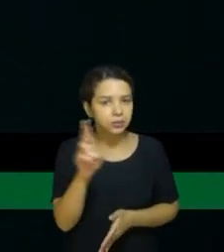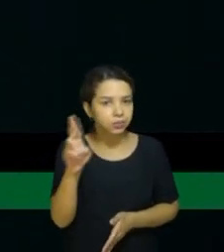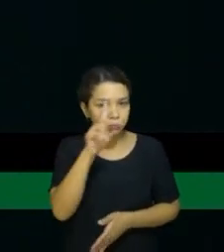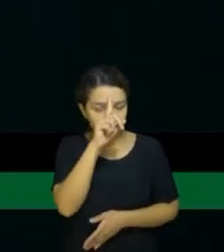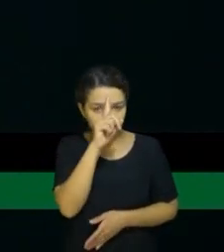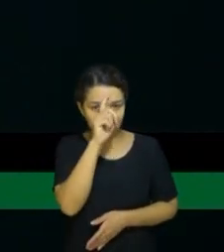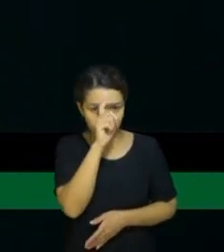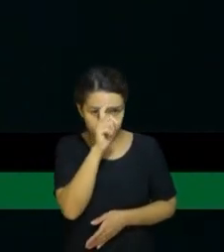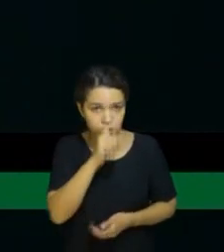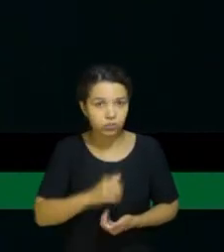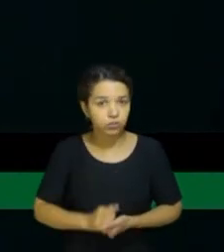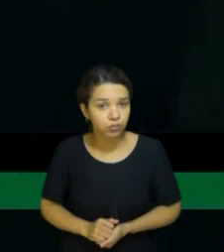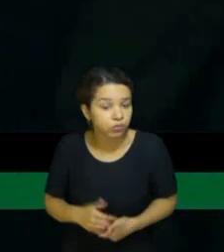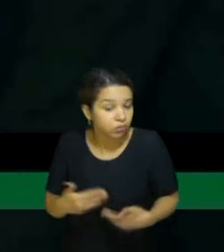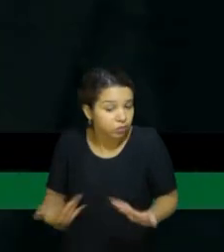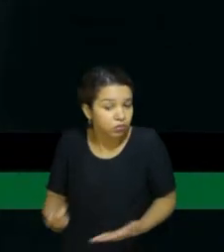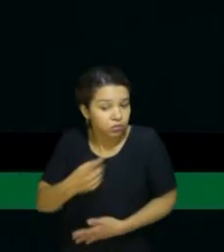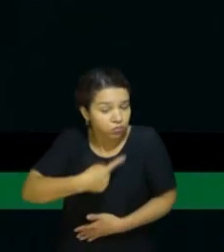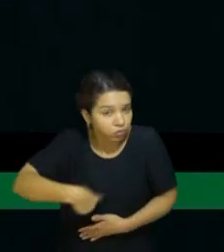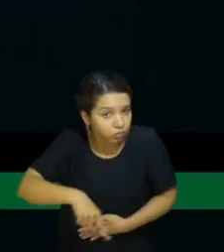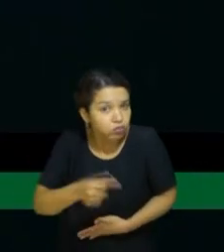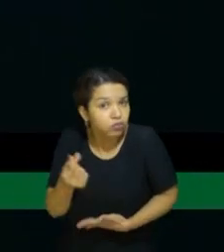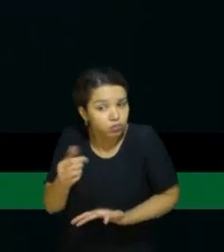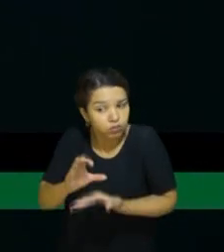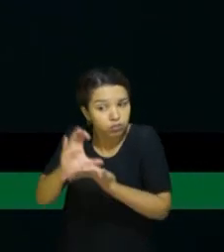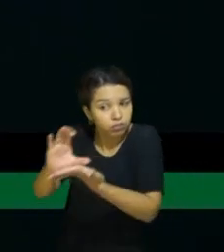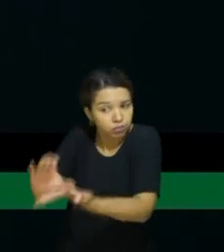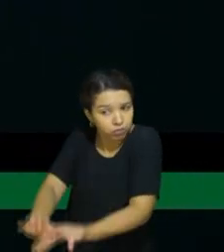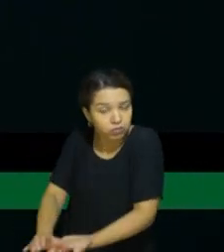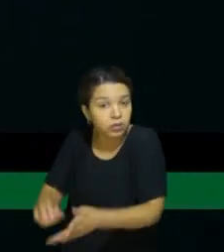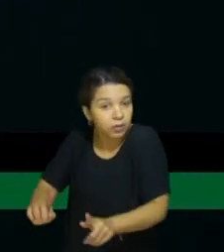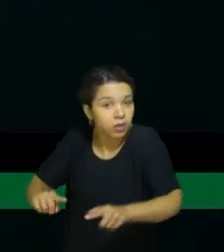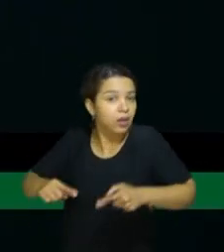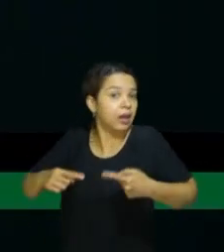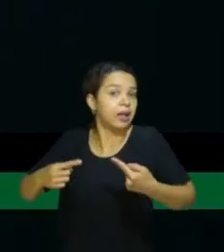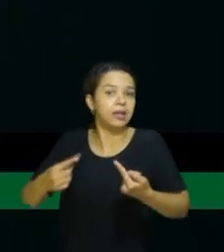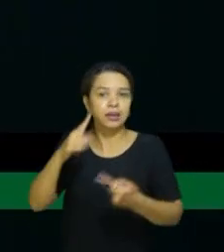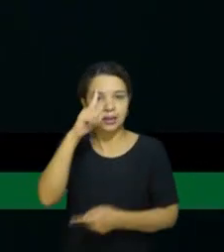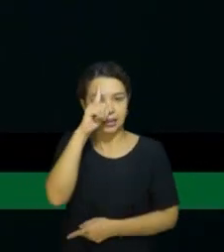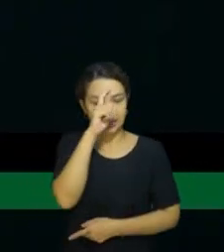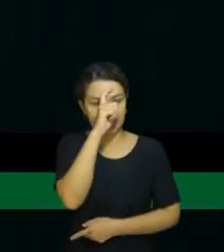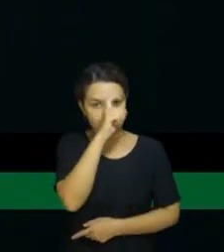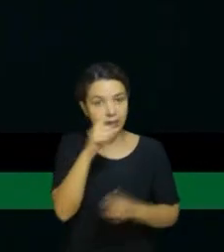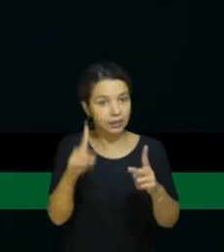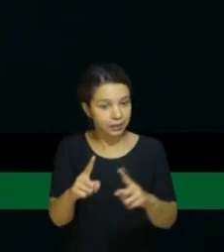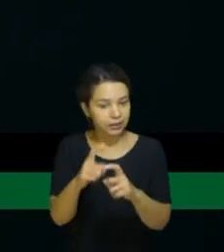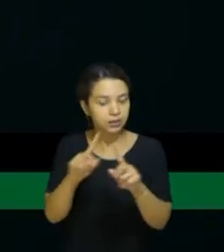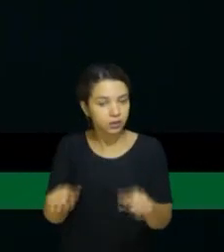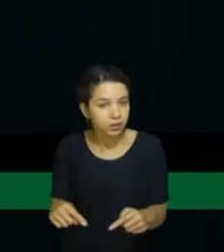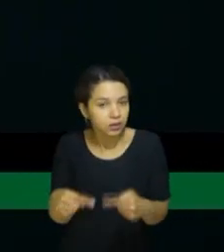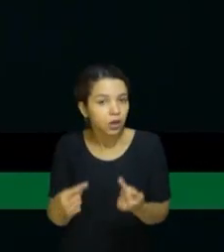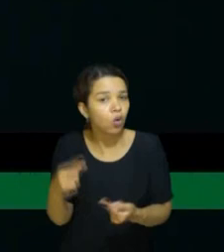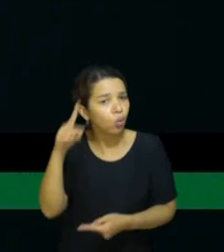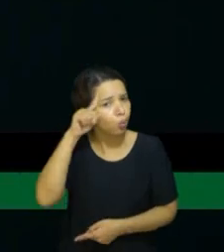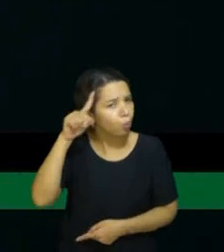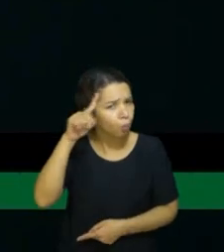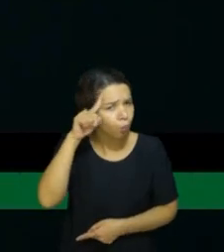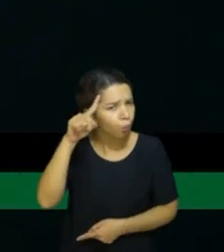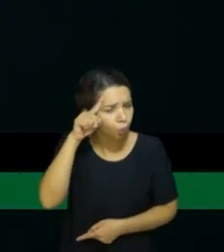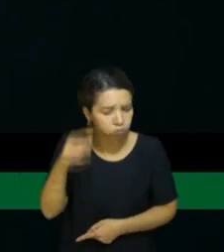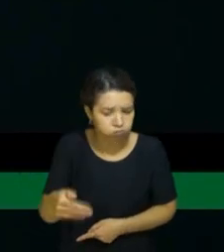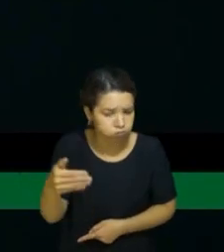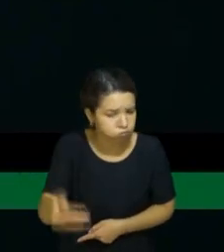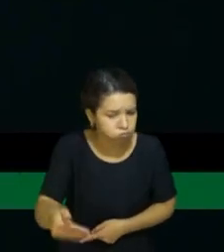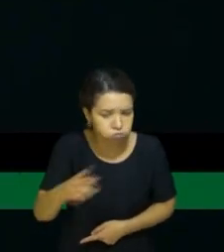Antônio então nós estamos colocando recursos para enfrentar esse desafio e e dia a dia nós estamos entregando